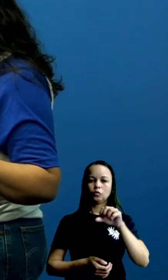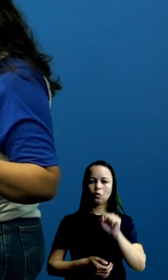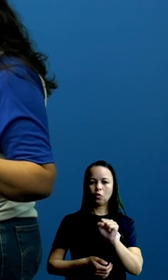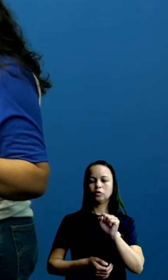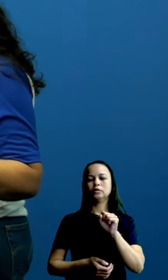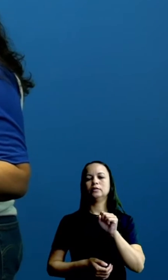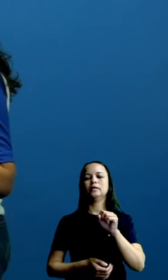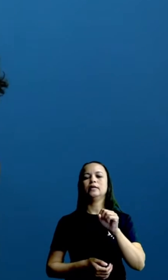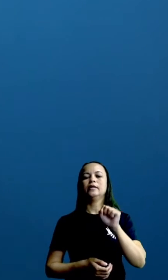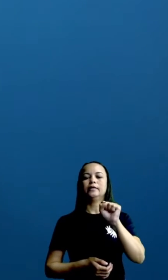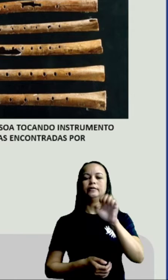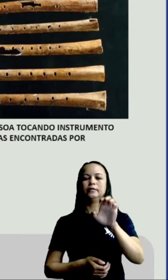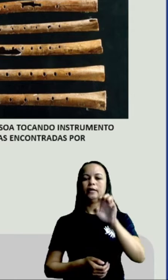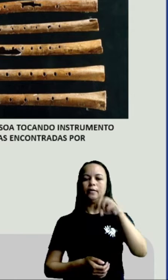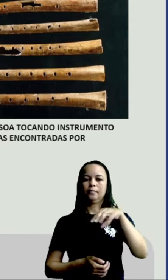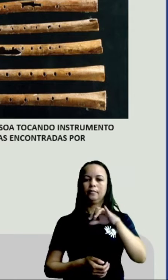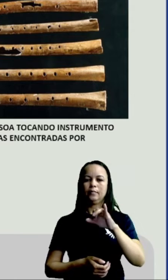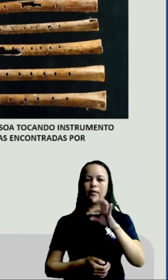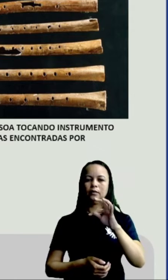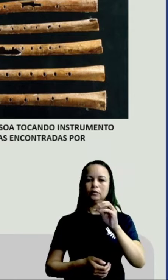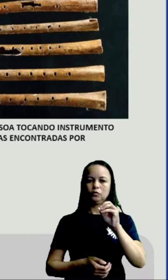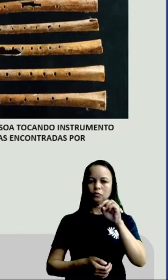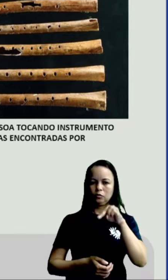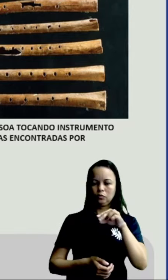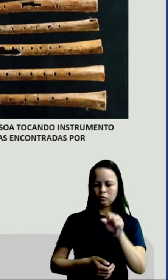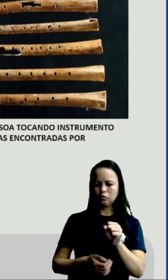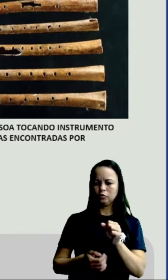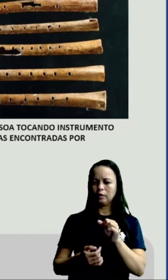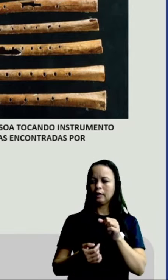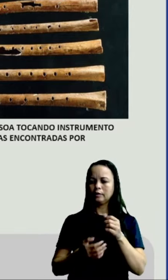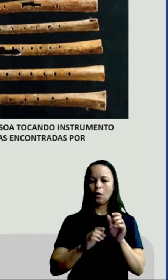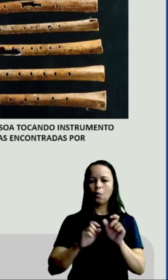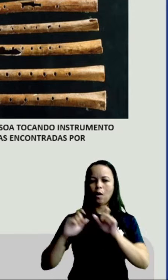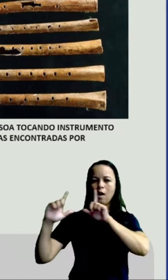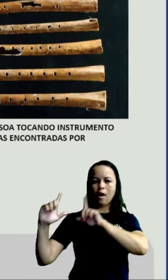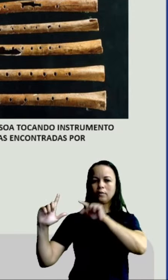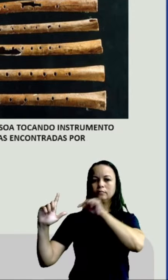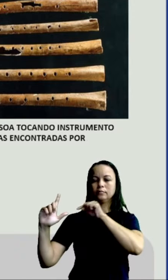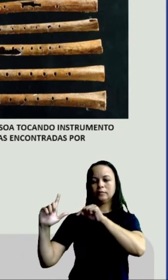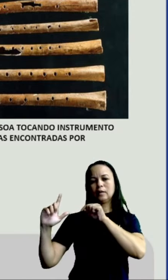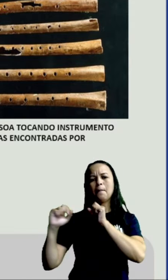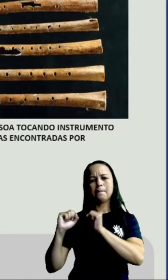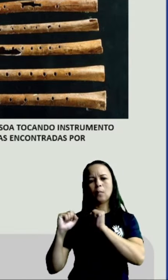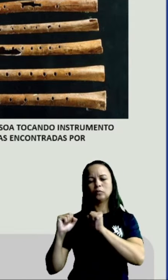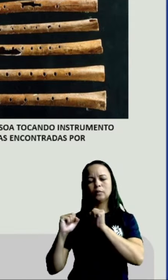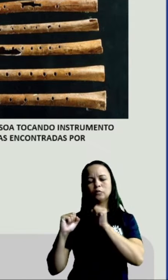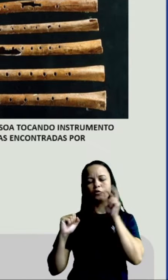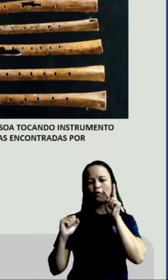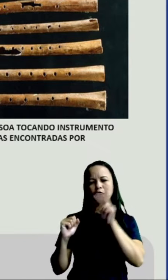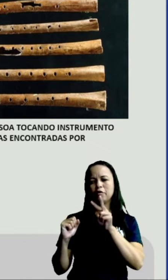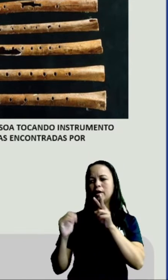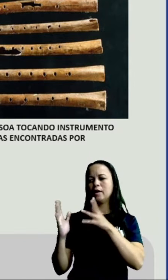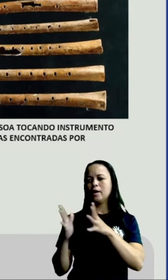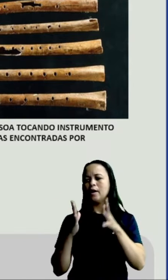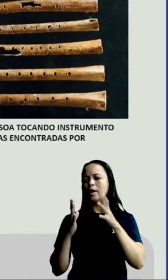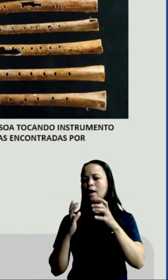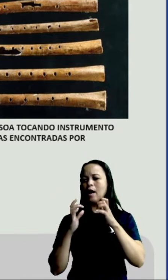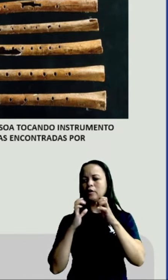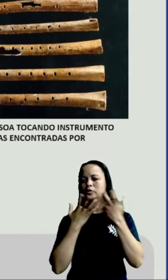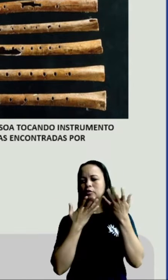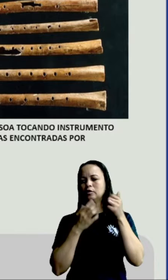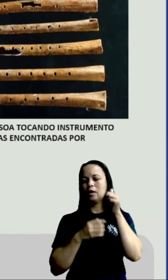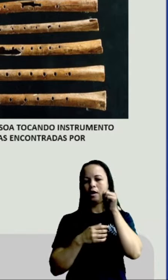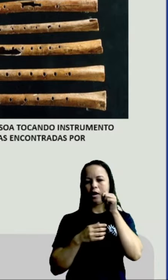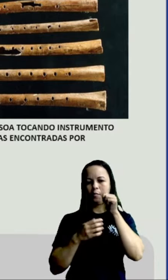o seguinte aqui é esquerda a gente pode ver a representação de pessoas tocando instrumento na Índia e à direita as flautas